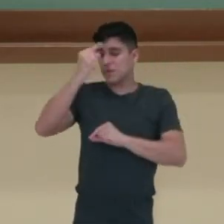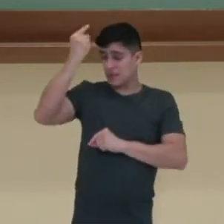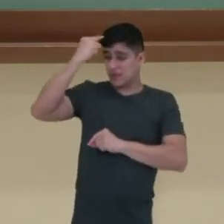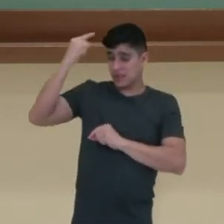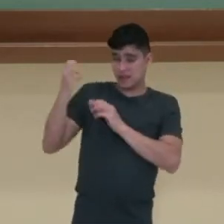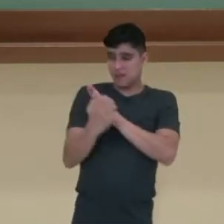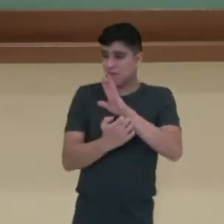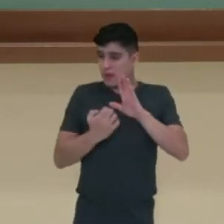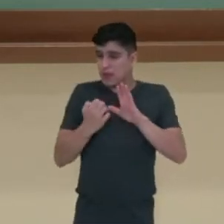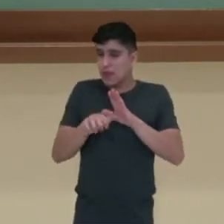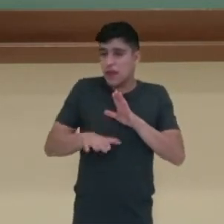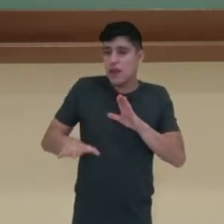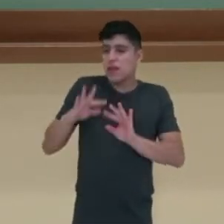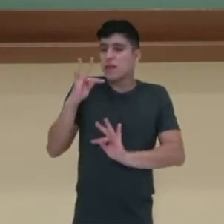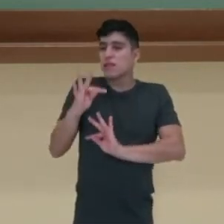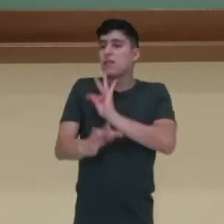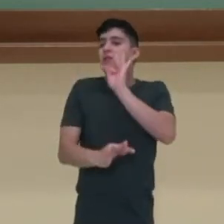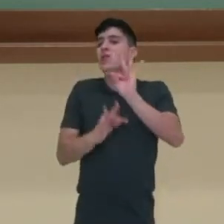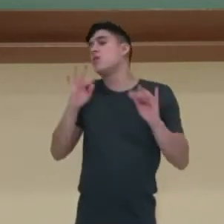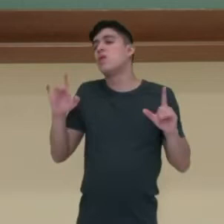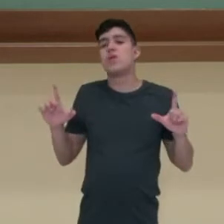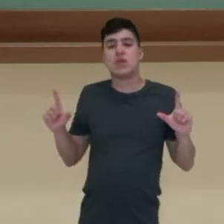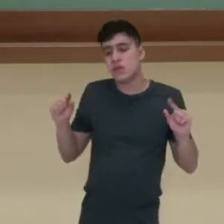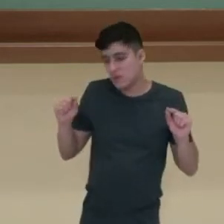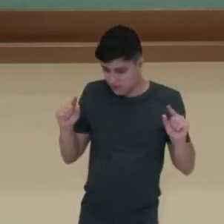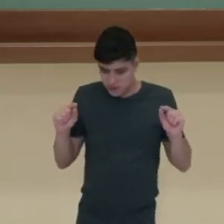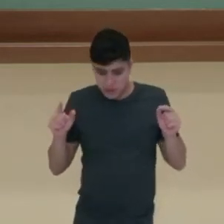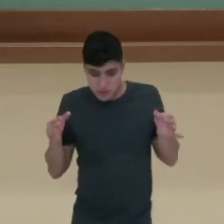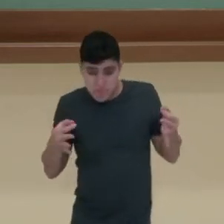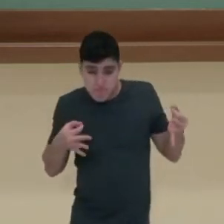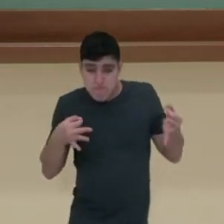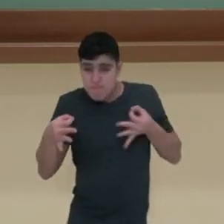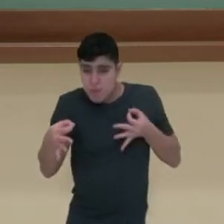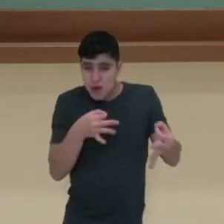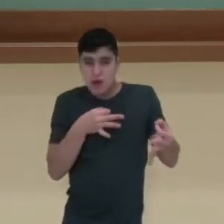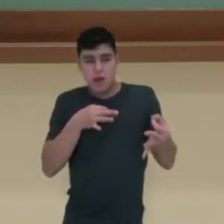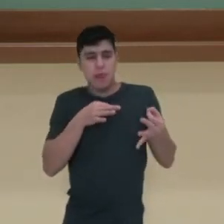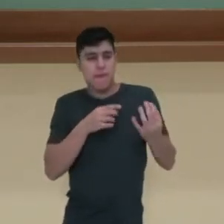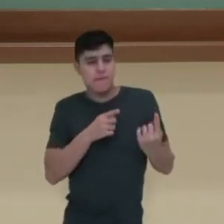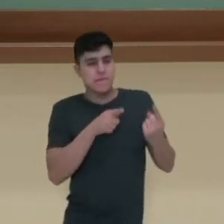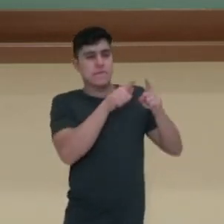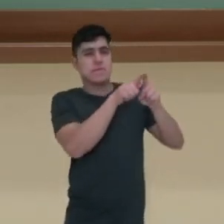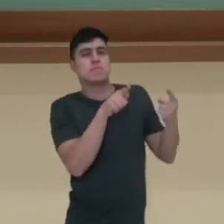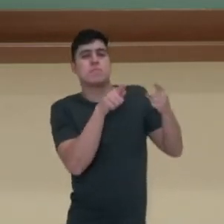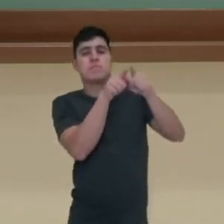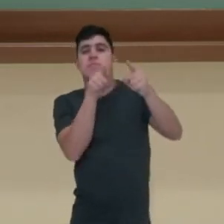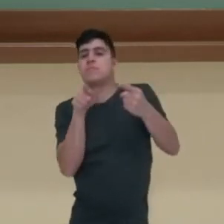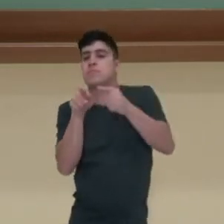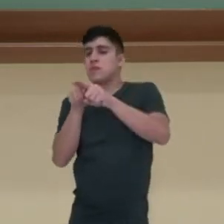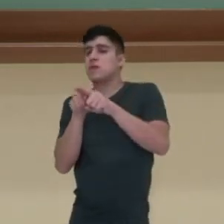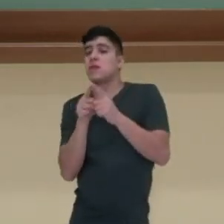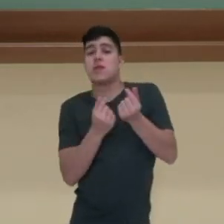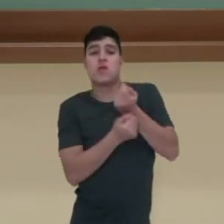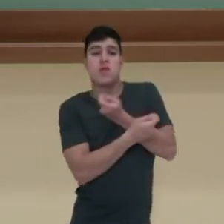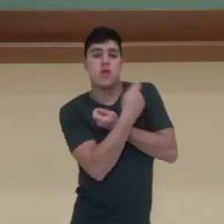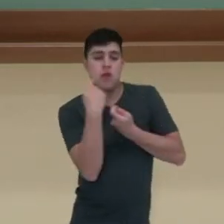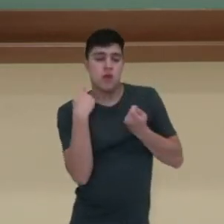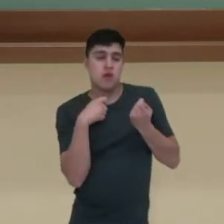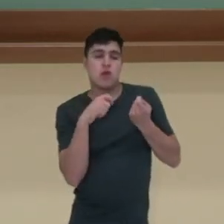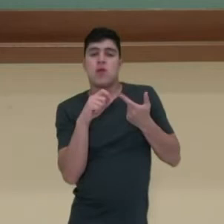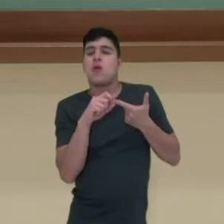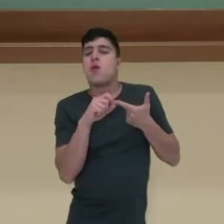de tecnologia, elas montam parcerias econômicas ou fazem uma